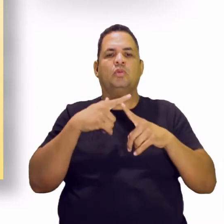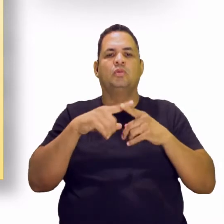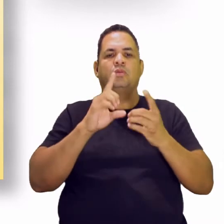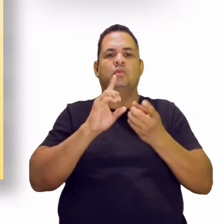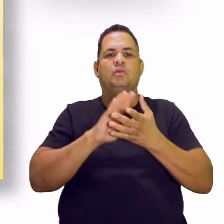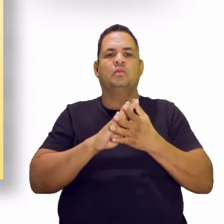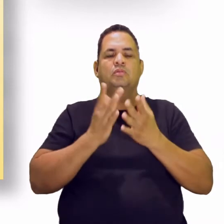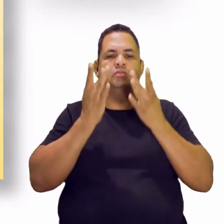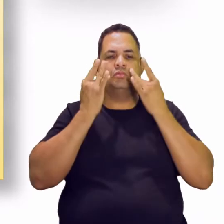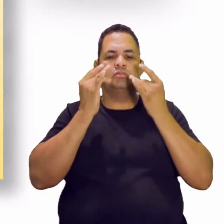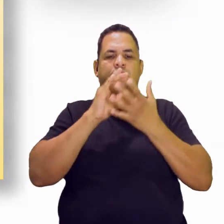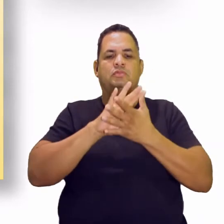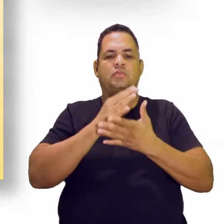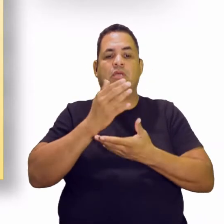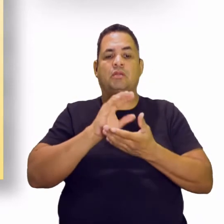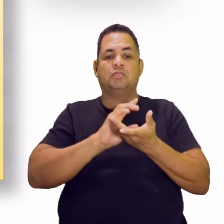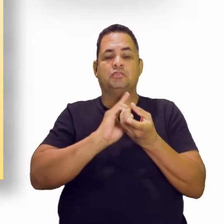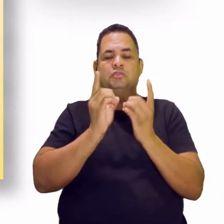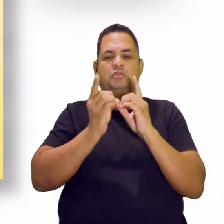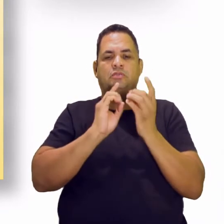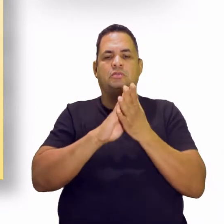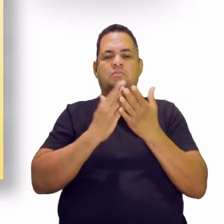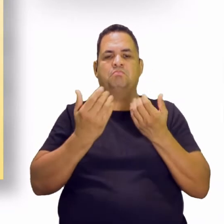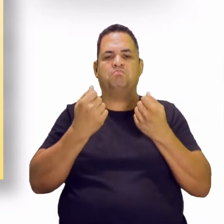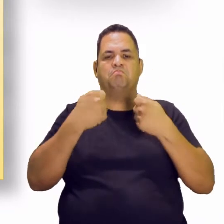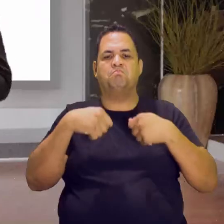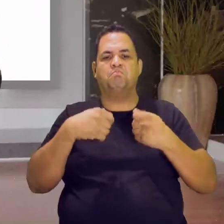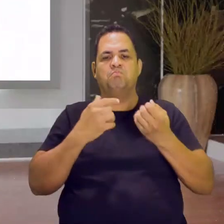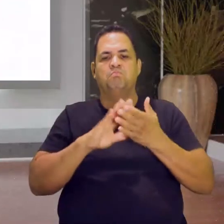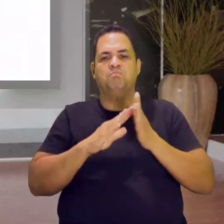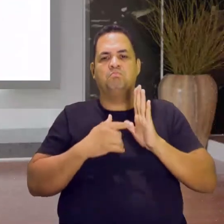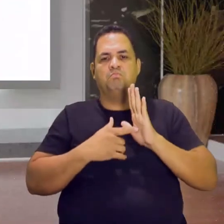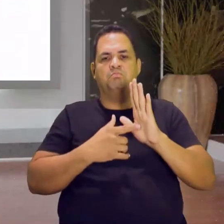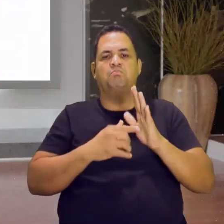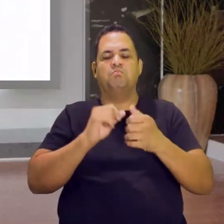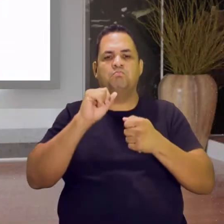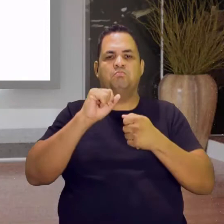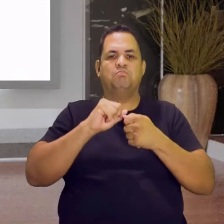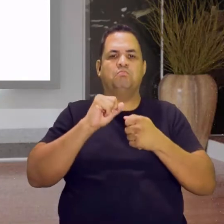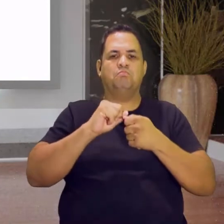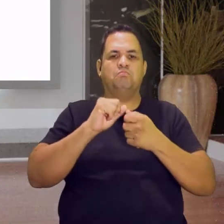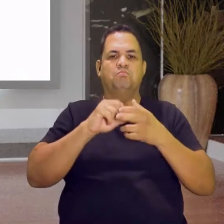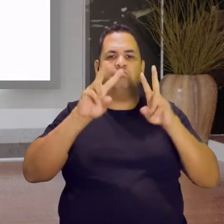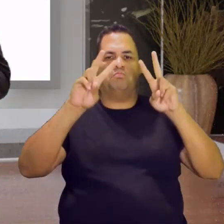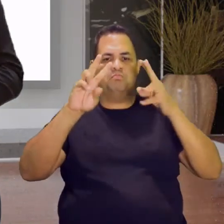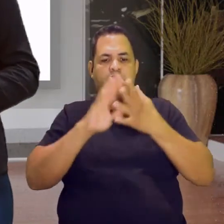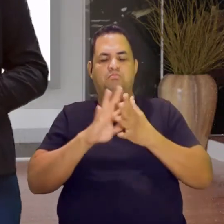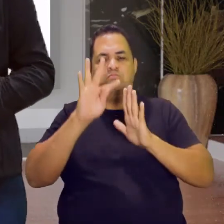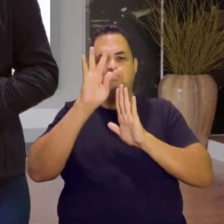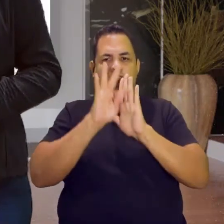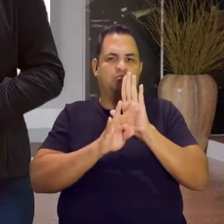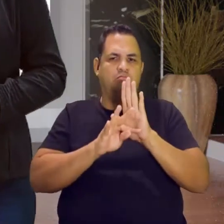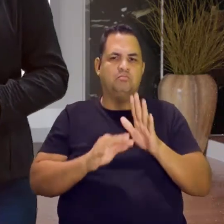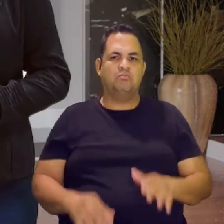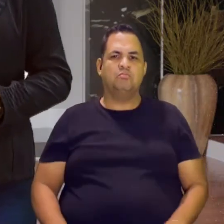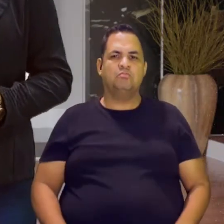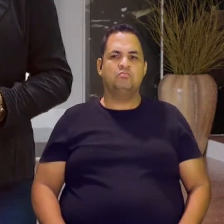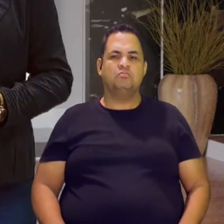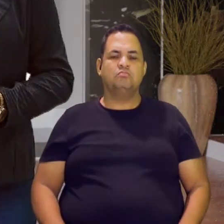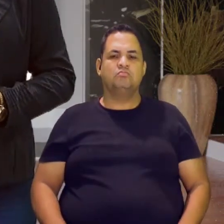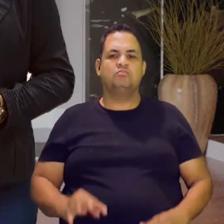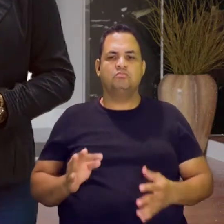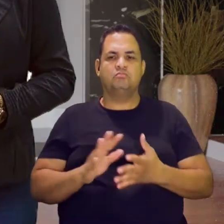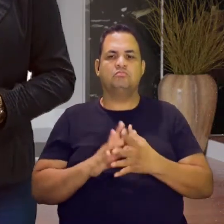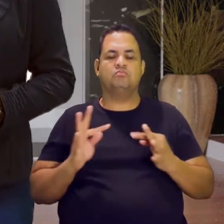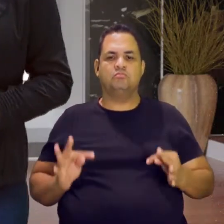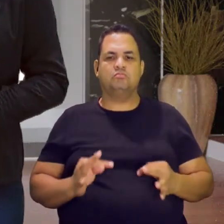pode materializar, né? Pode materializar ali com as ações, com os textos. Então, foi uma técnica